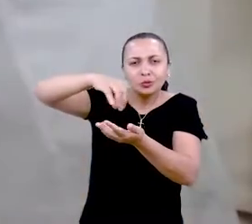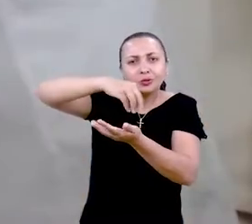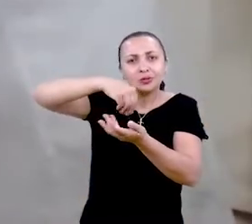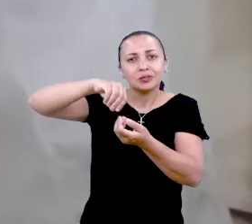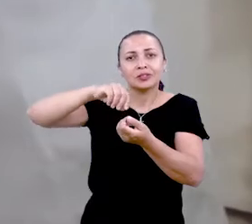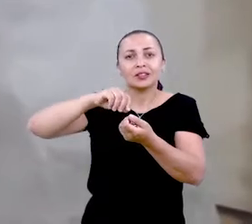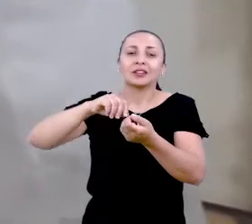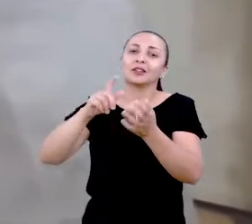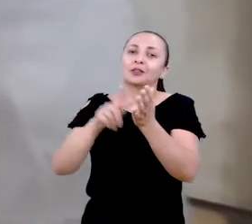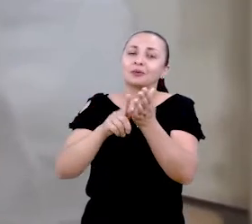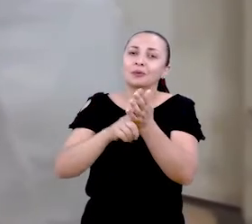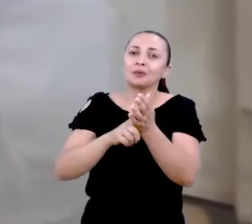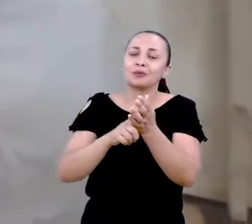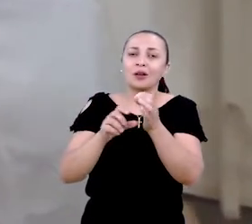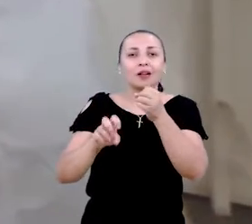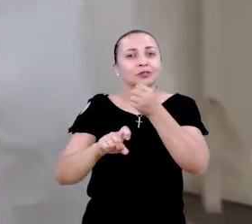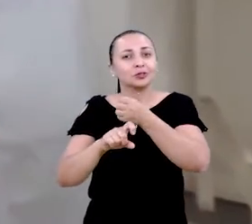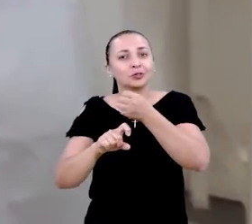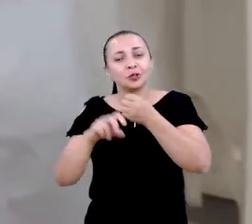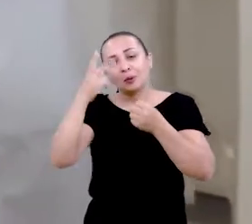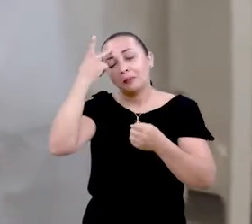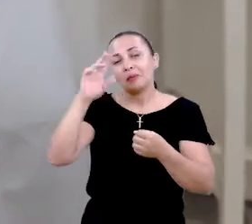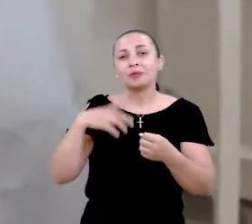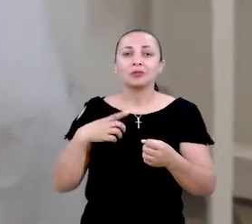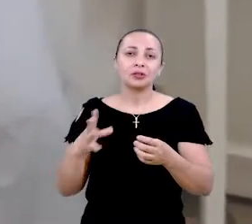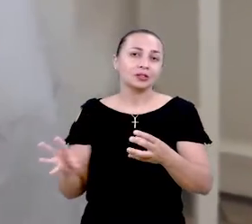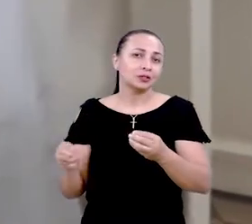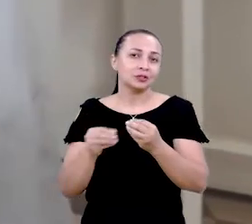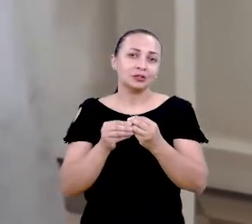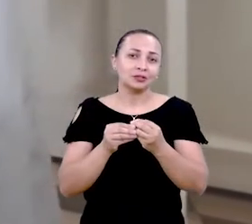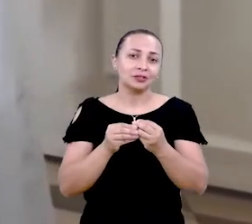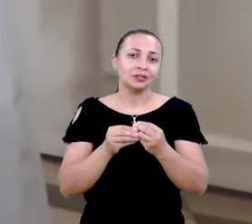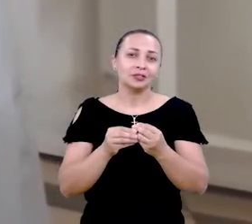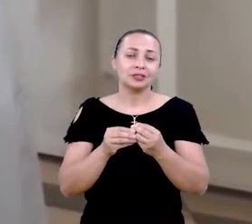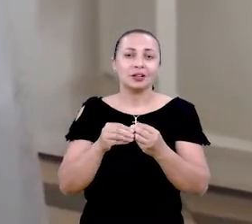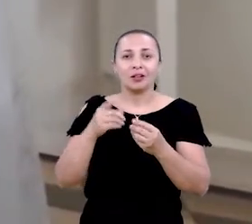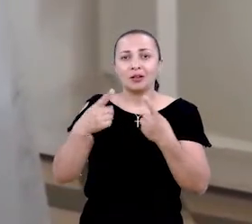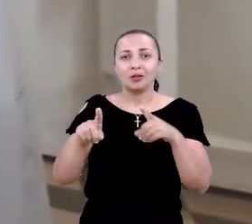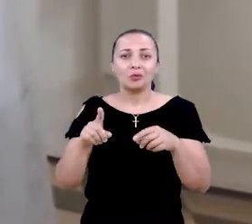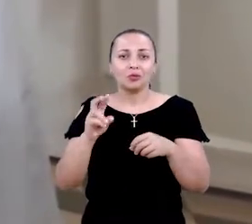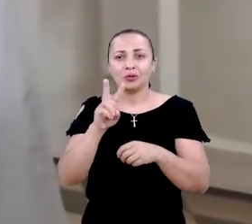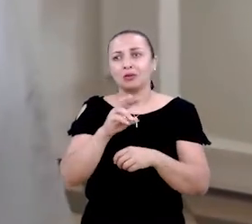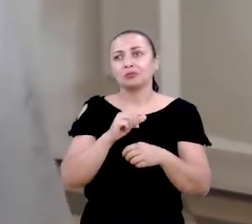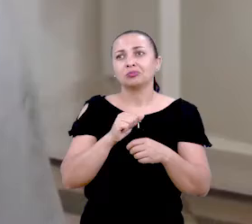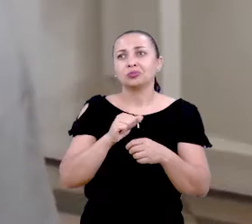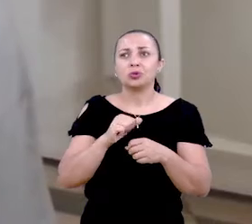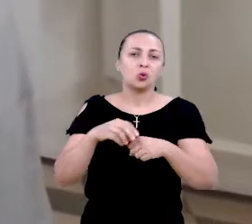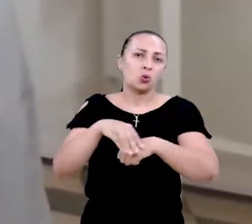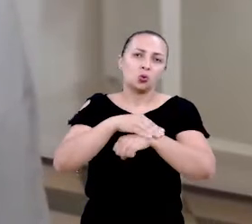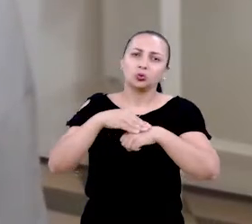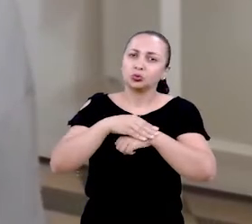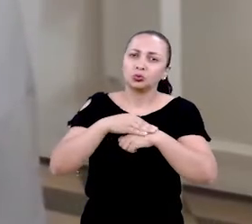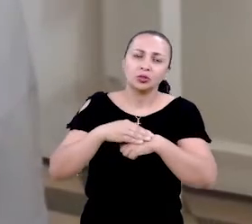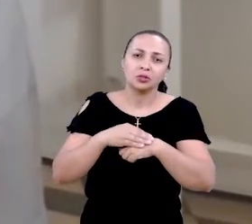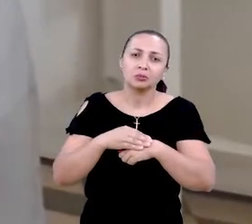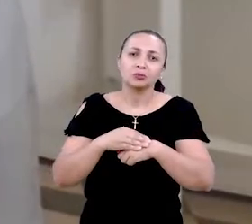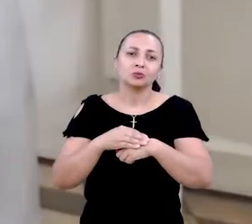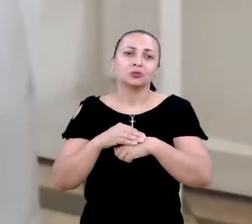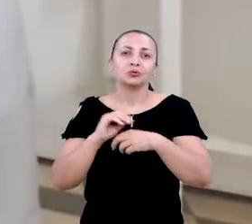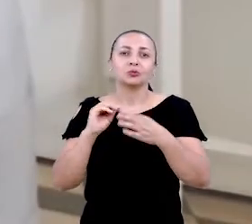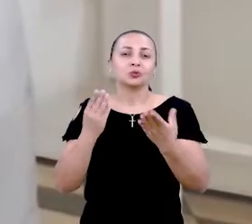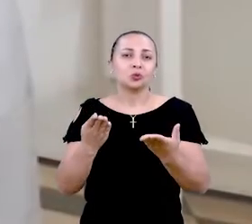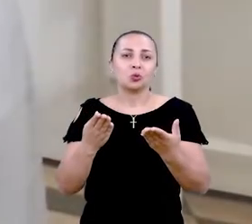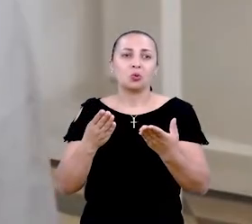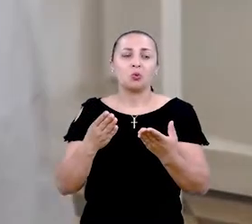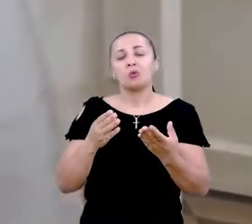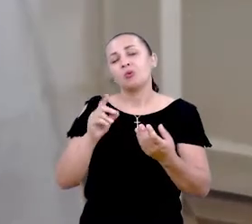do caju, para que fosse adicionado a um veículo. Veículo pode ser um gel, pode ser um